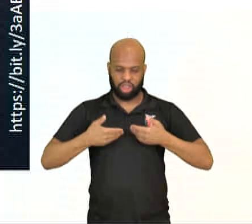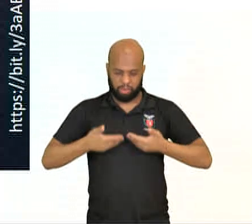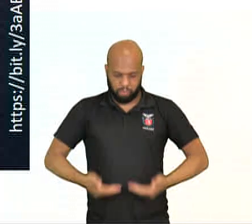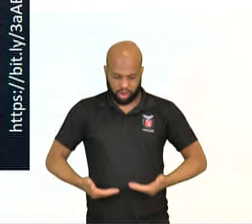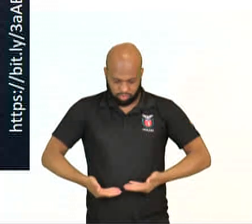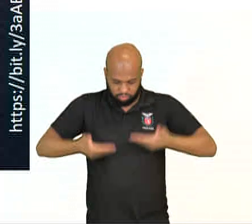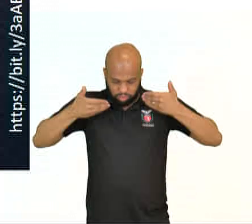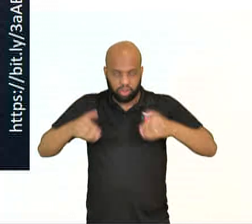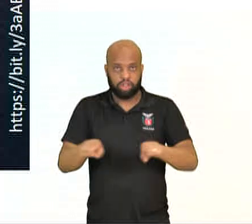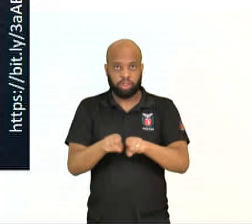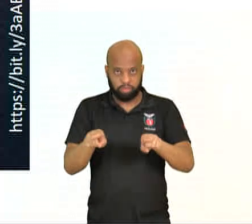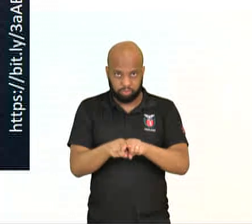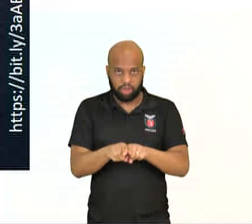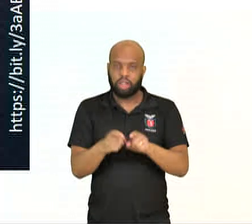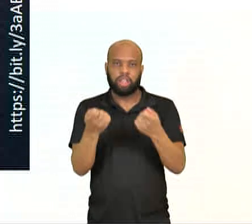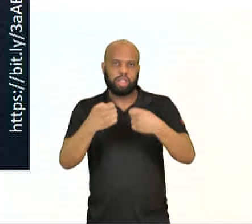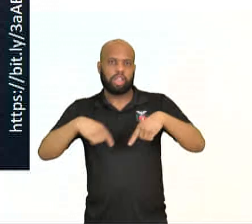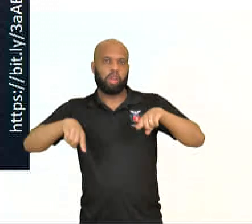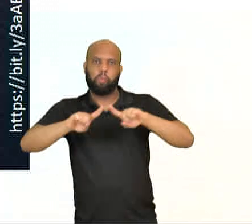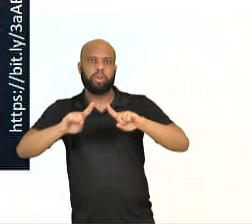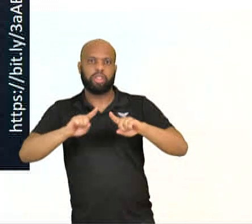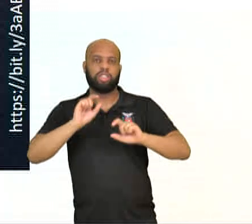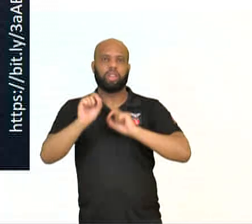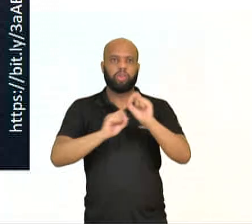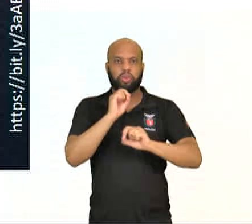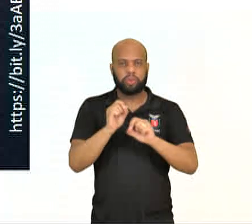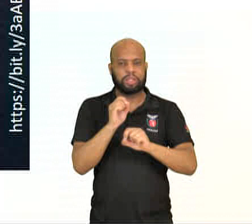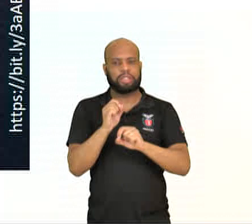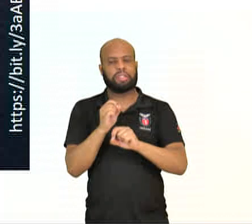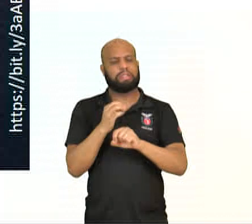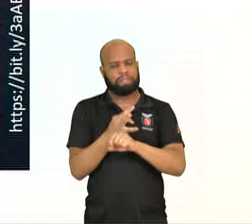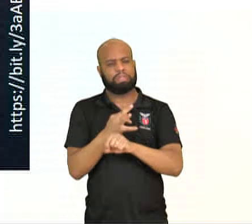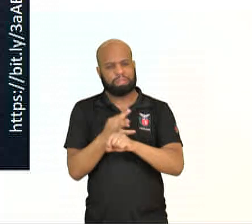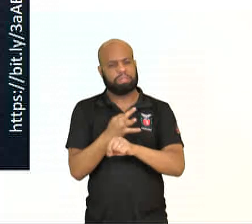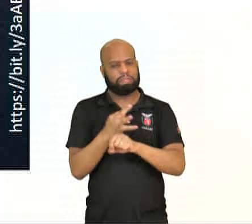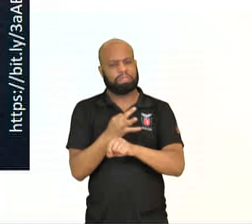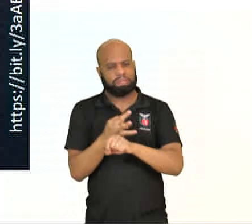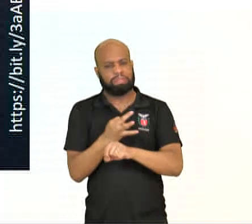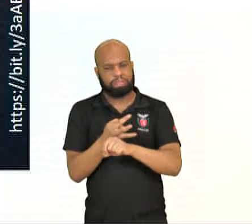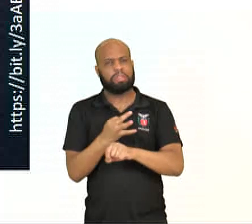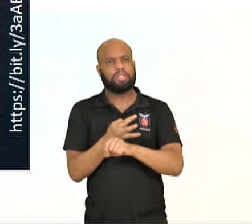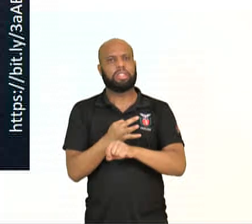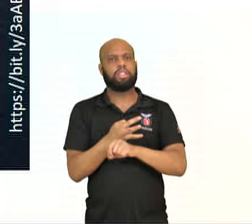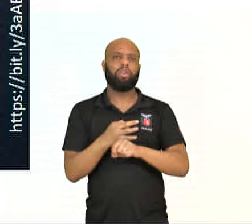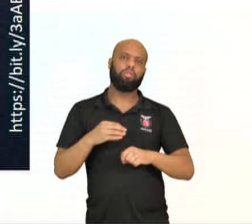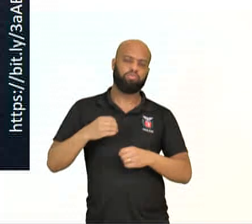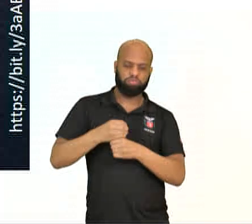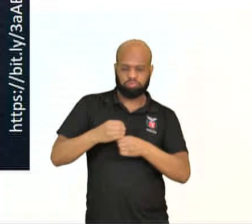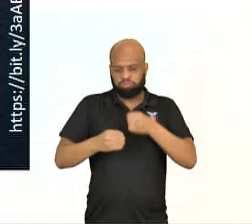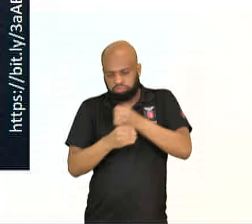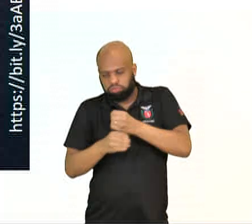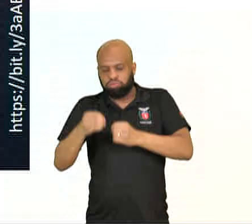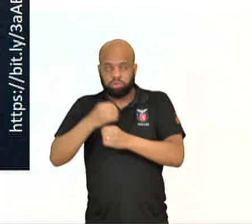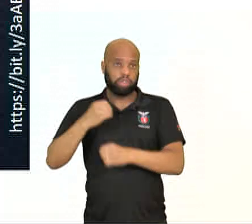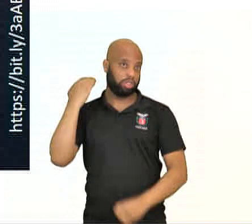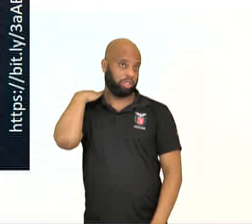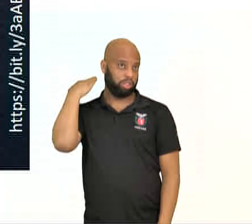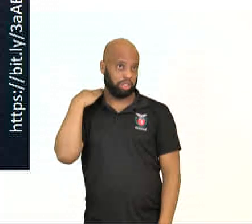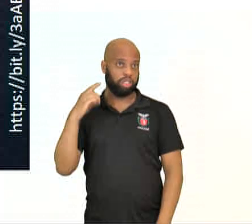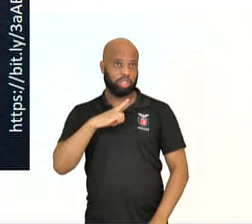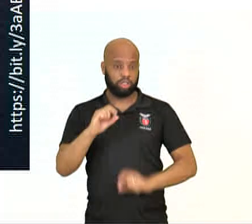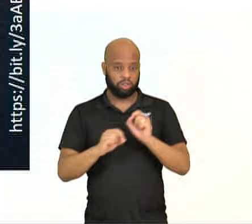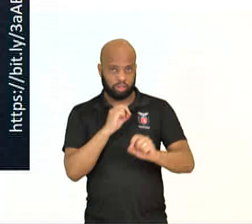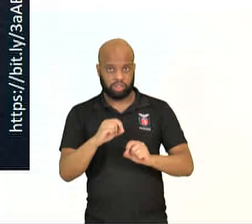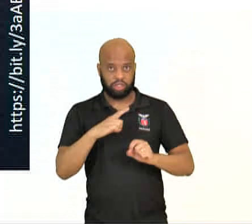sem movimentos compensatórios da coluna ou da pelve, permitindo que a força seja transmitida desde a base até